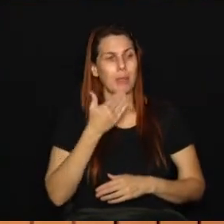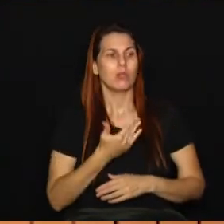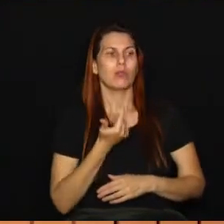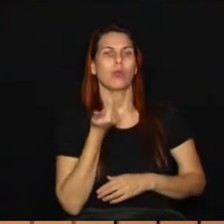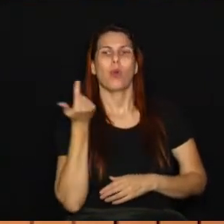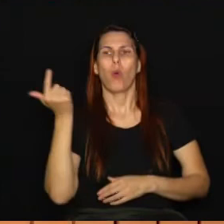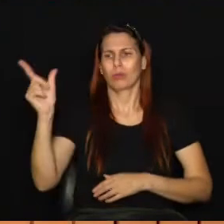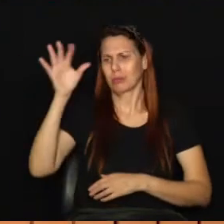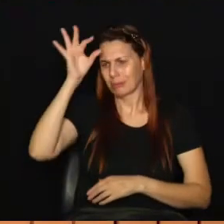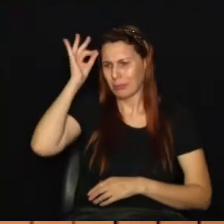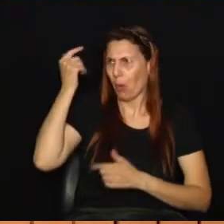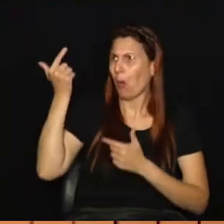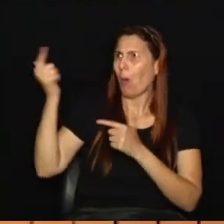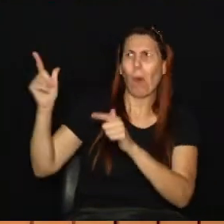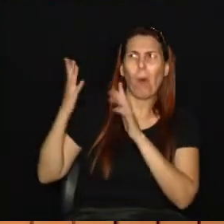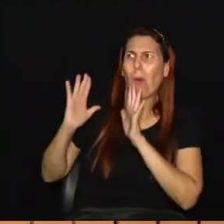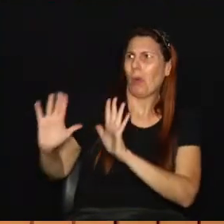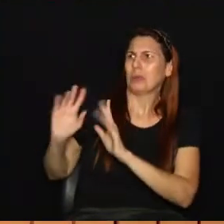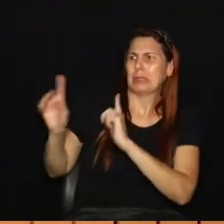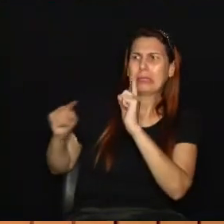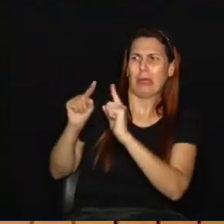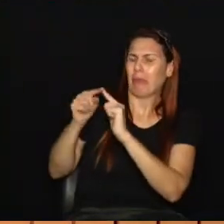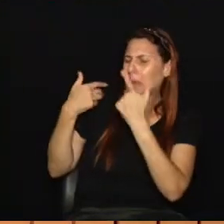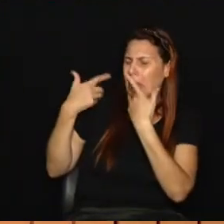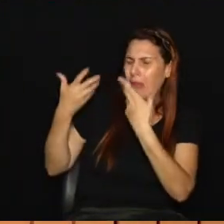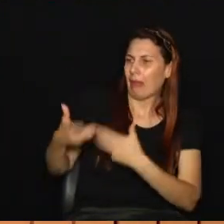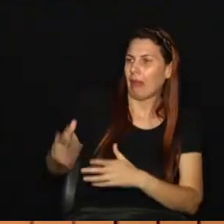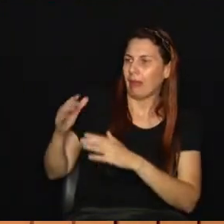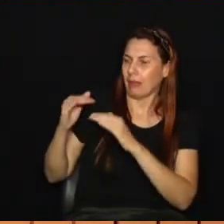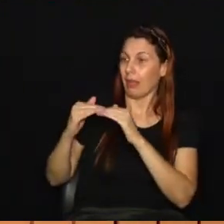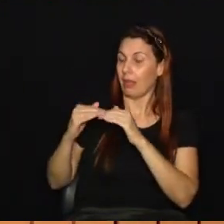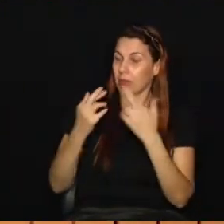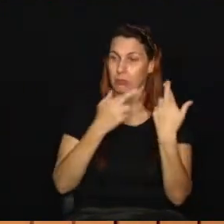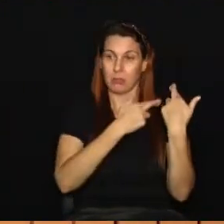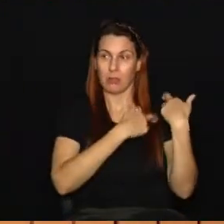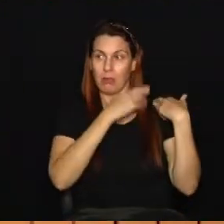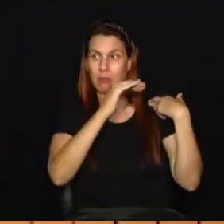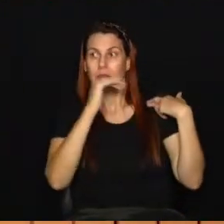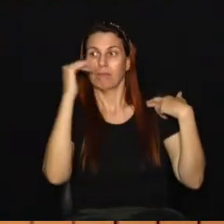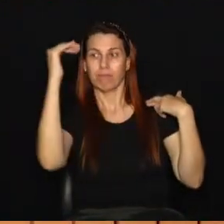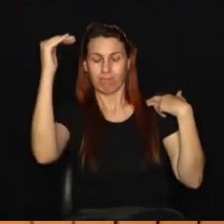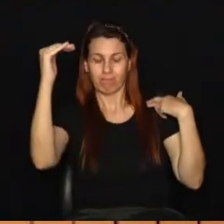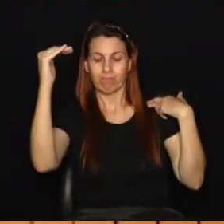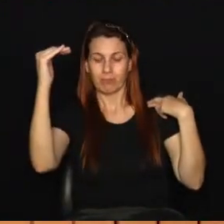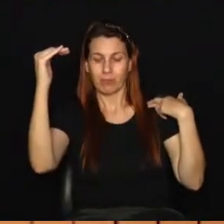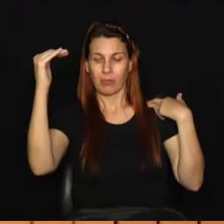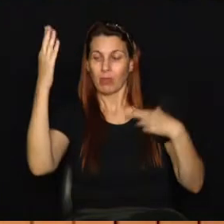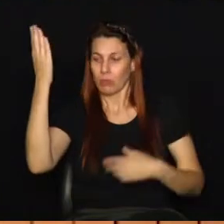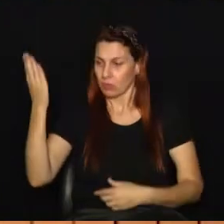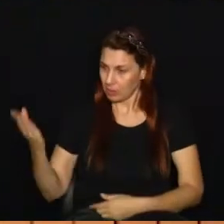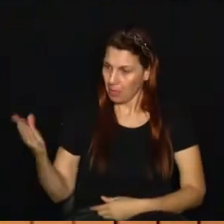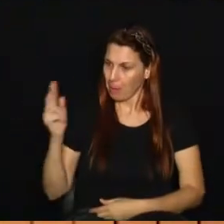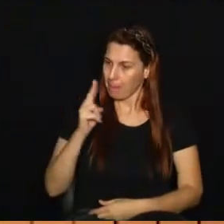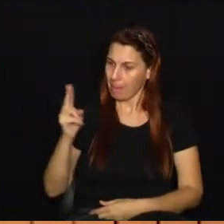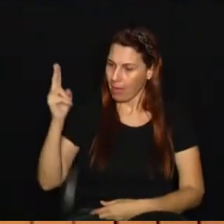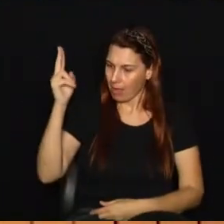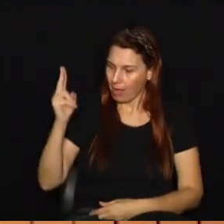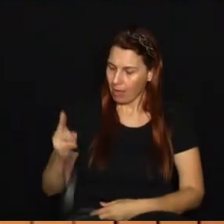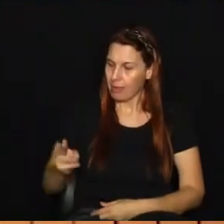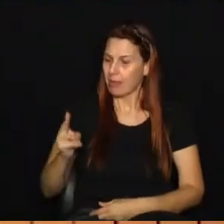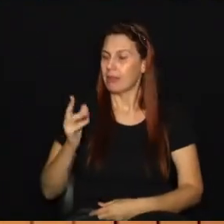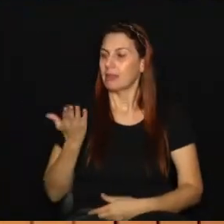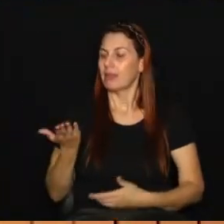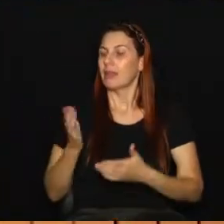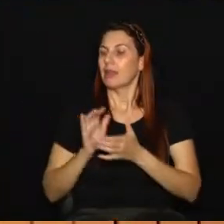muito grandes, e a responsabilidade é maior ainda. Então, ser padre, levar a palavra, né,